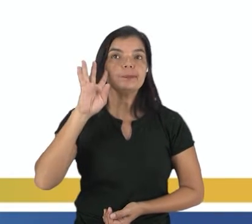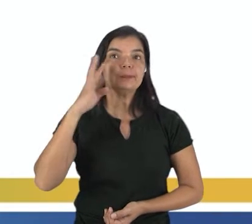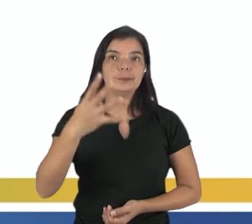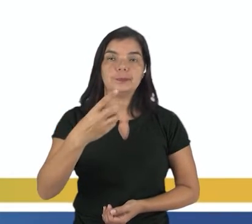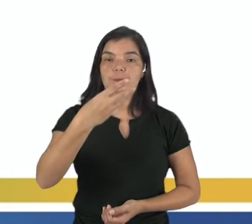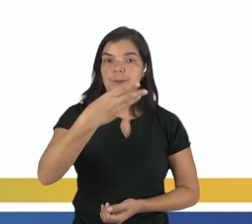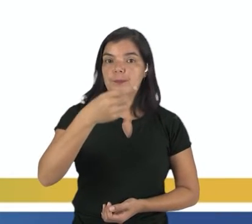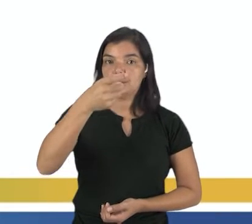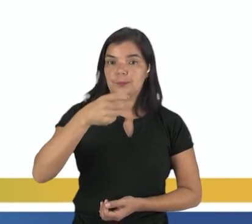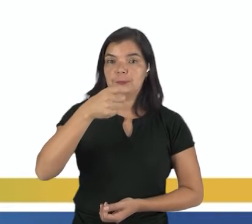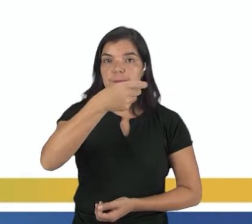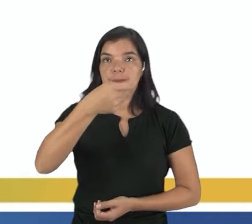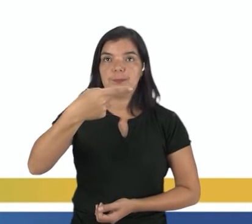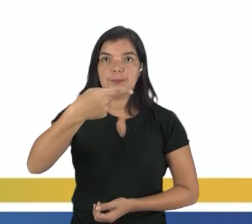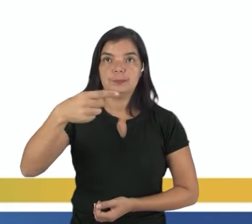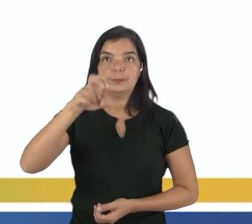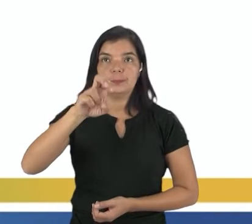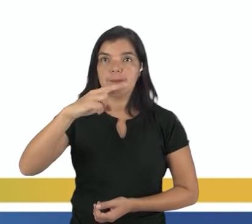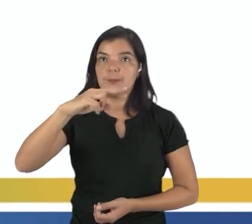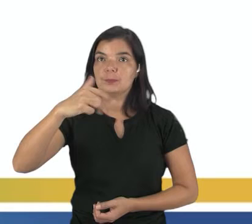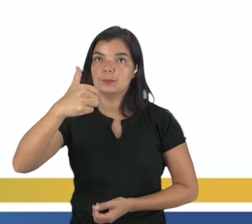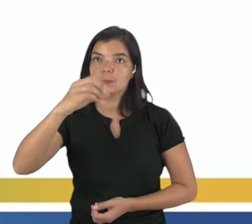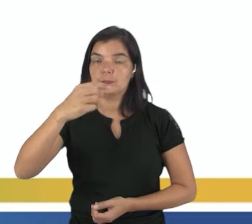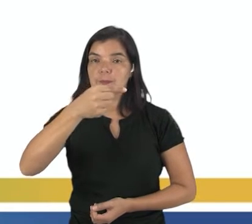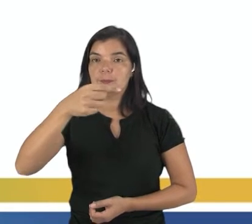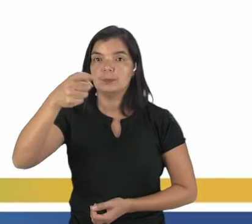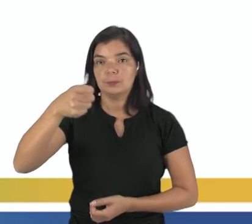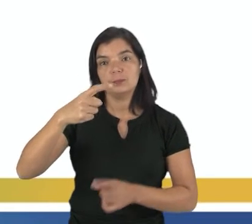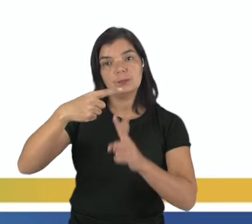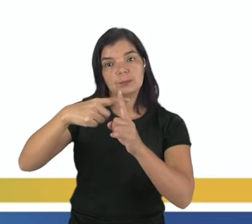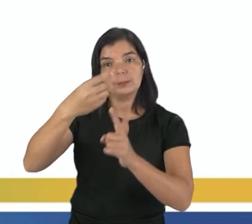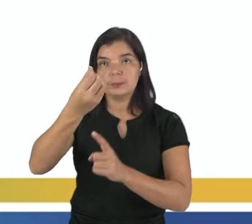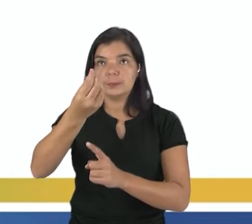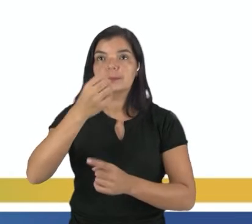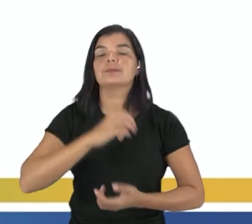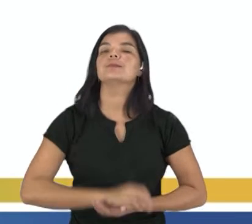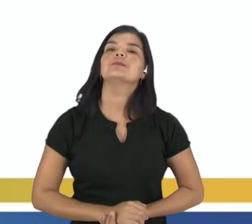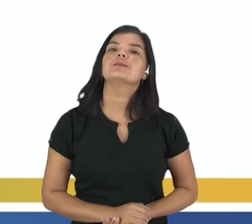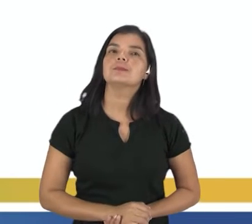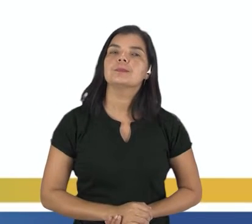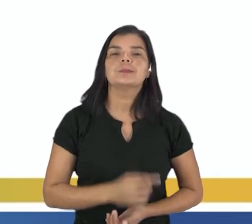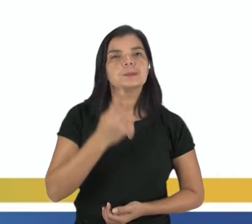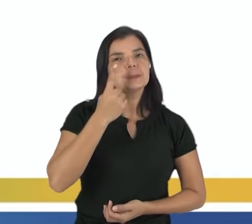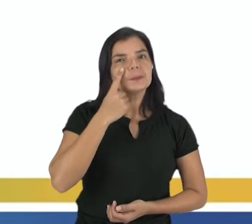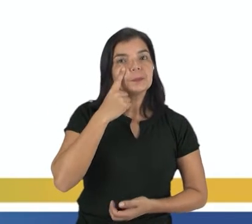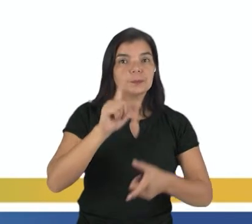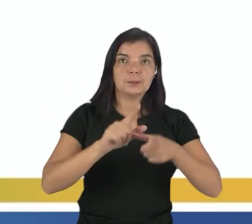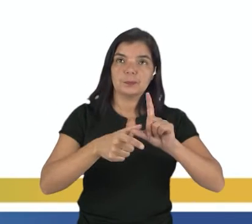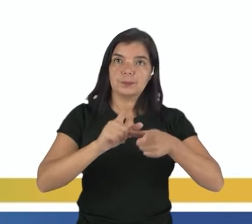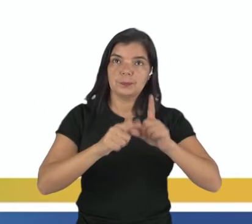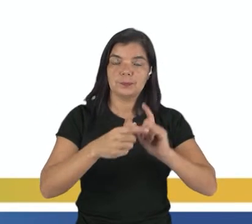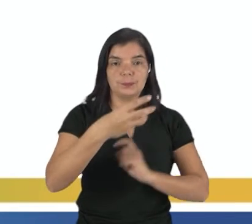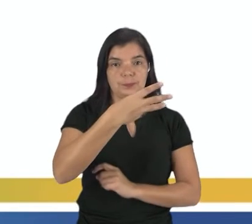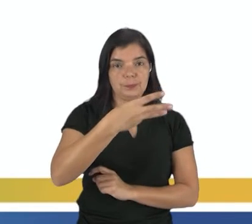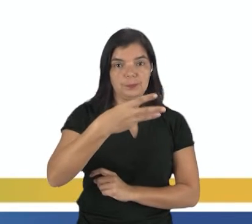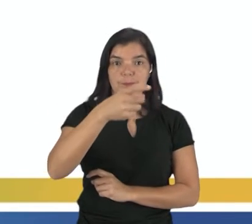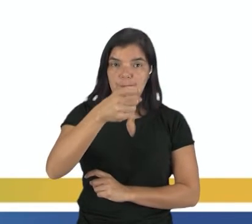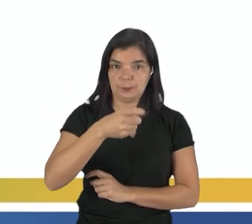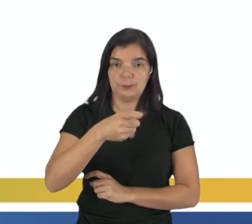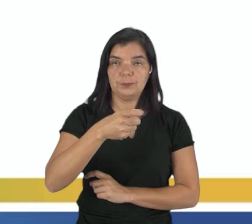equação 3x - 5 = 10 - x + 6 então repare que nós temos as letras